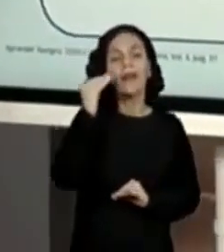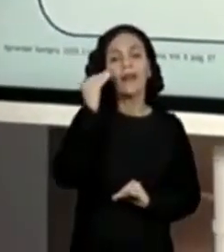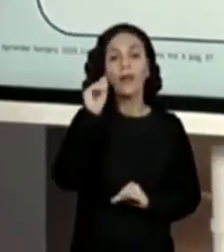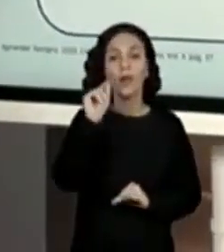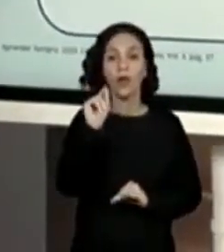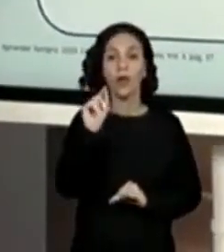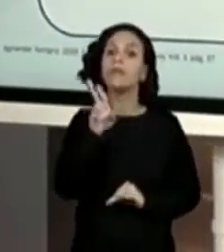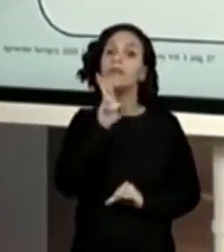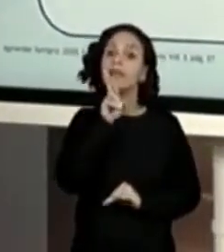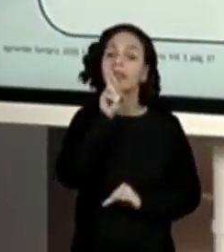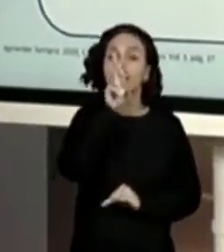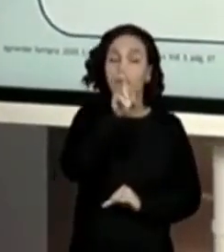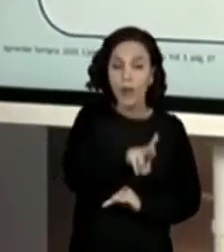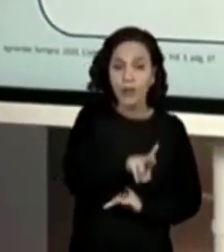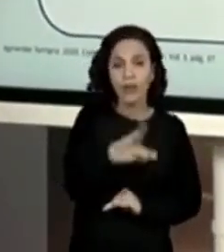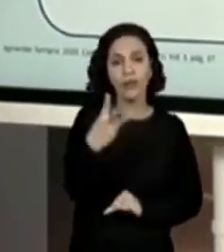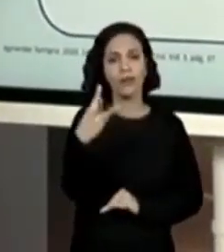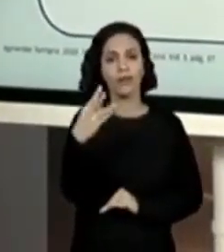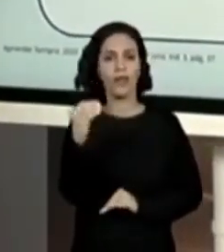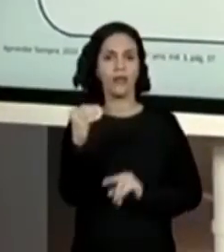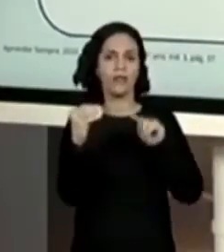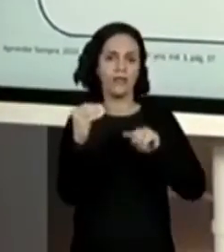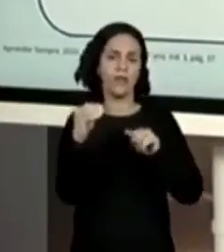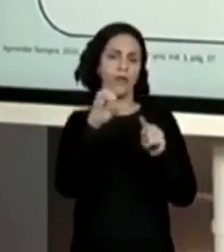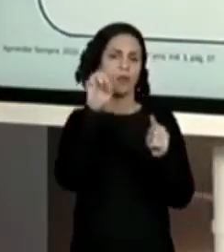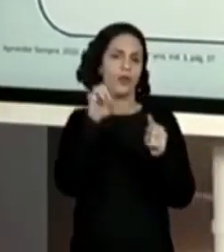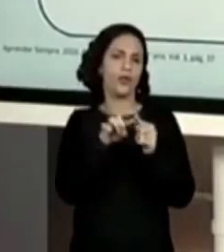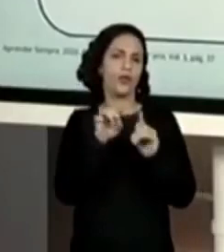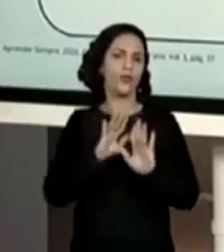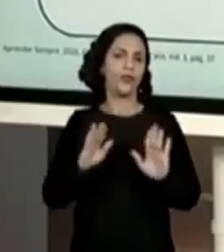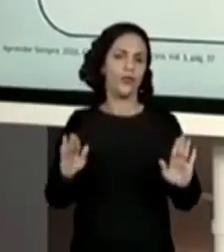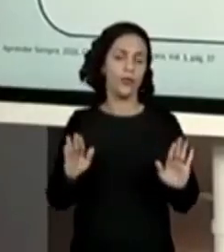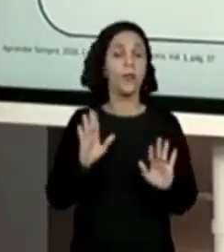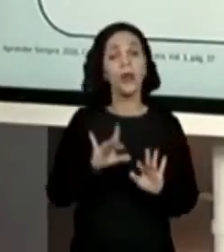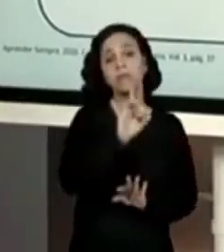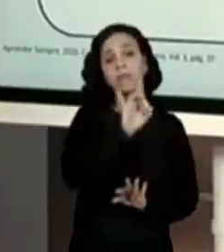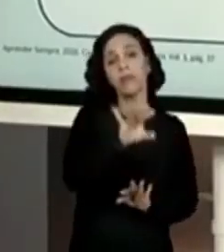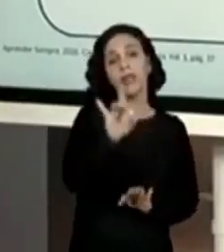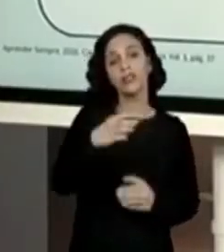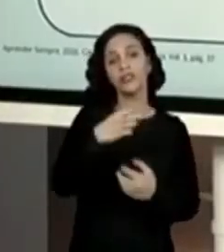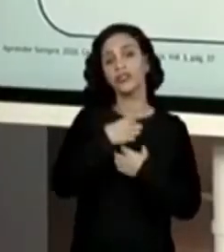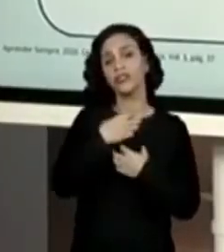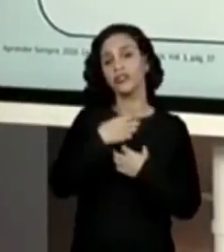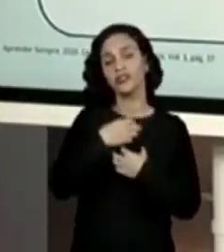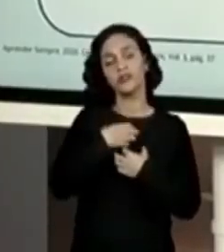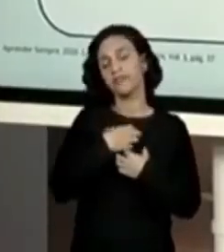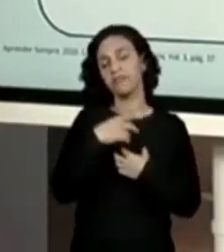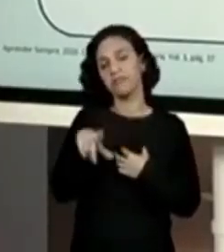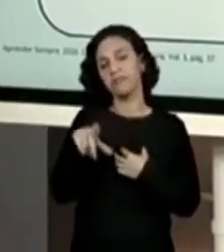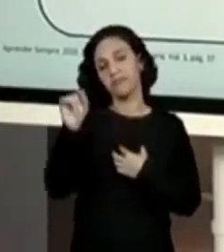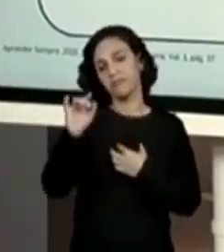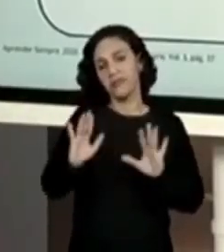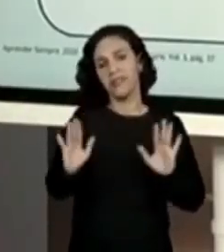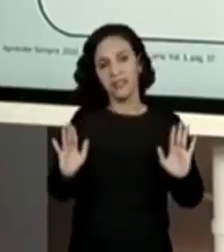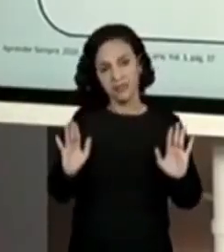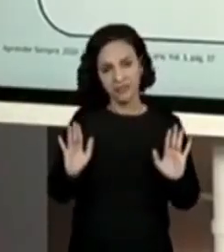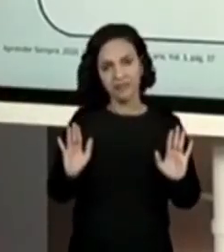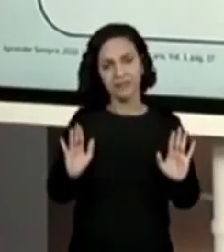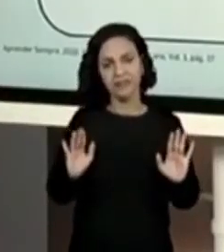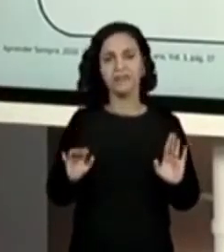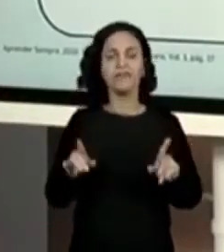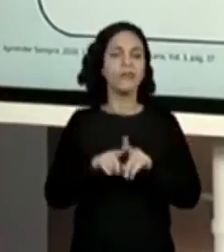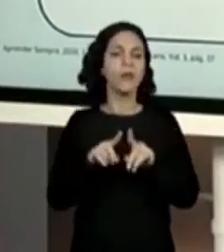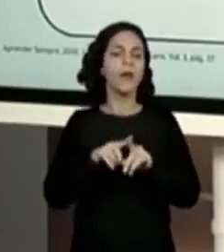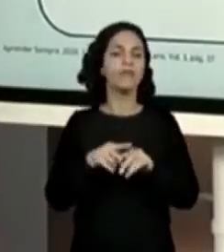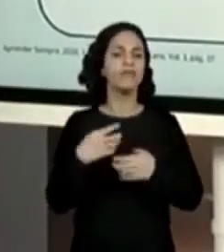lá no resultado de 30 maçãs, mas cada um da forma que achar mais fácil e